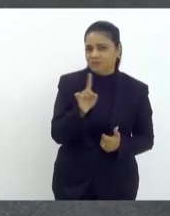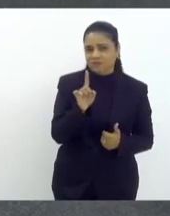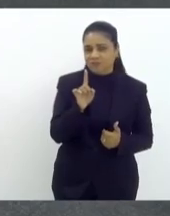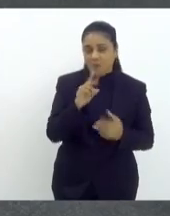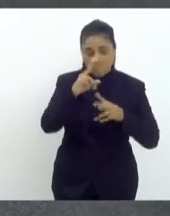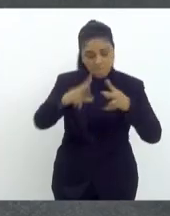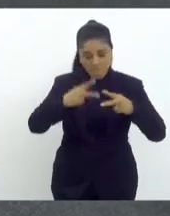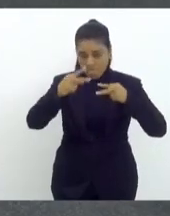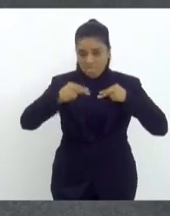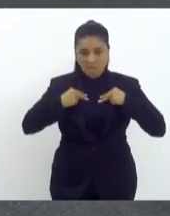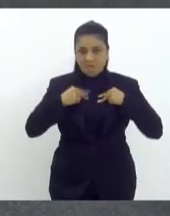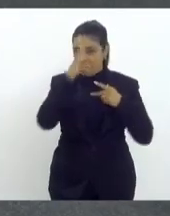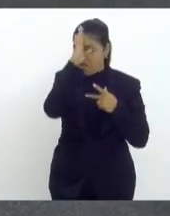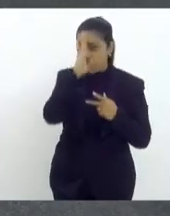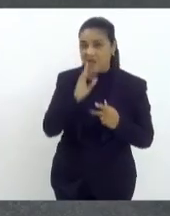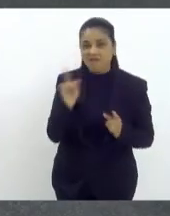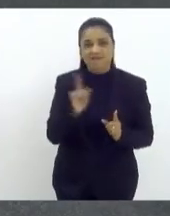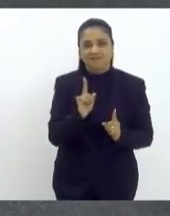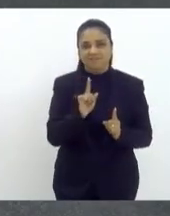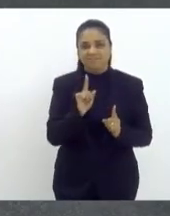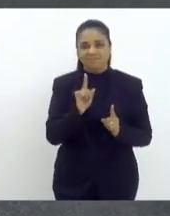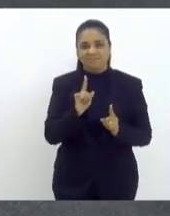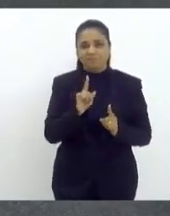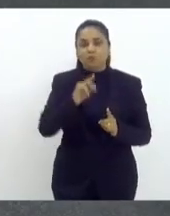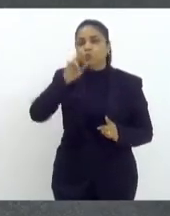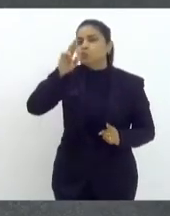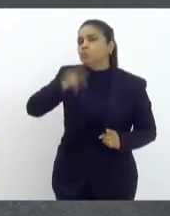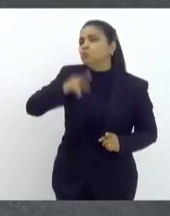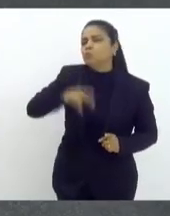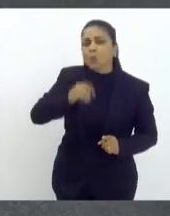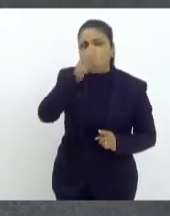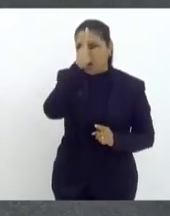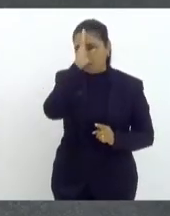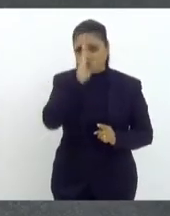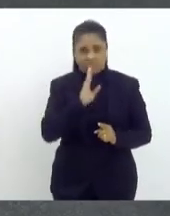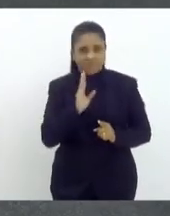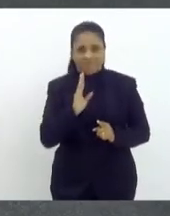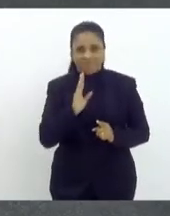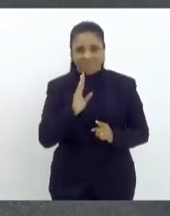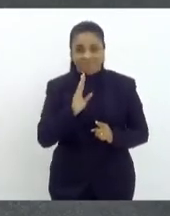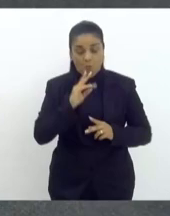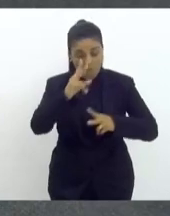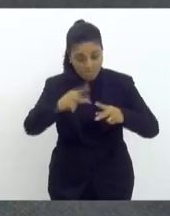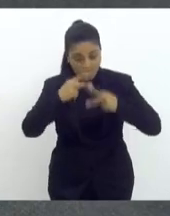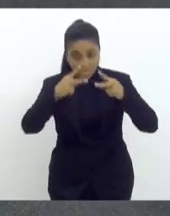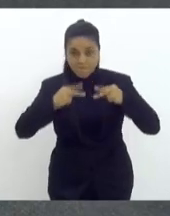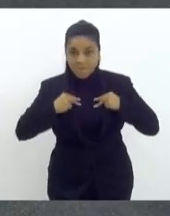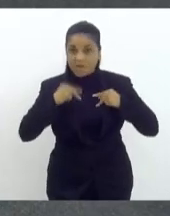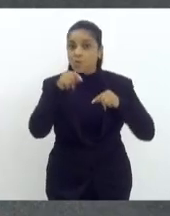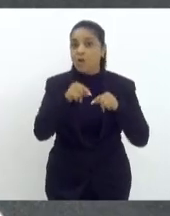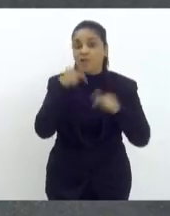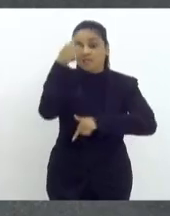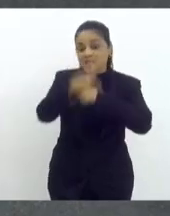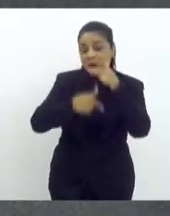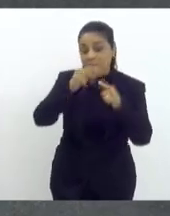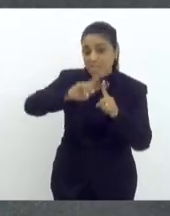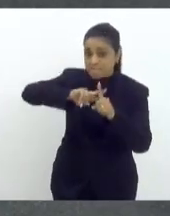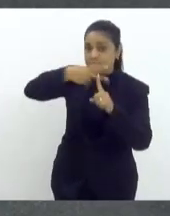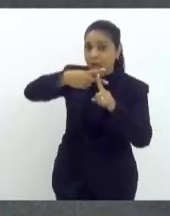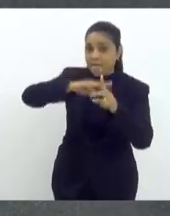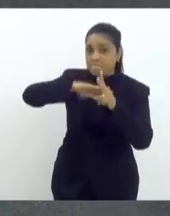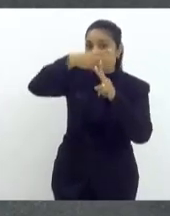foi mérito ganho de graça para nós nada nunca veio de graça o nosso mérito o nosso trabalho dobrado